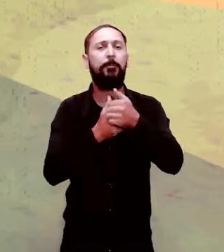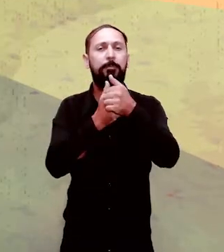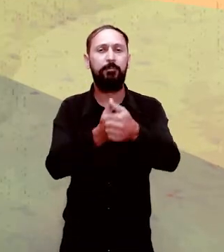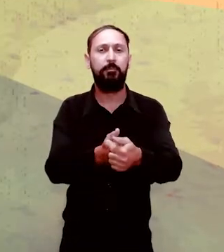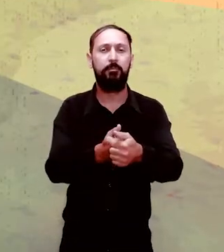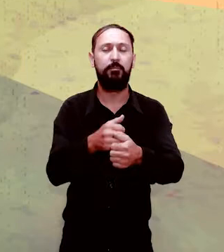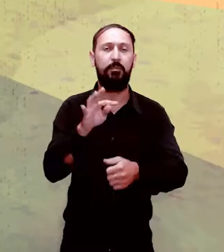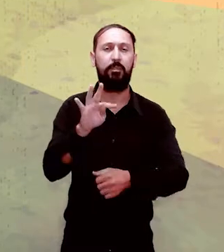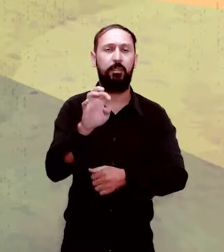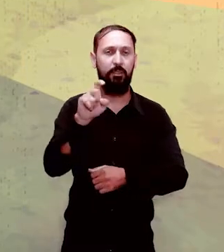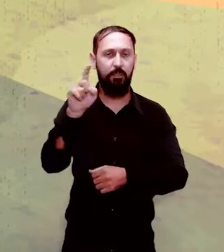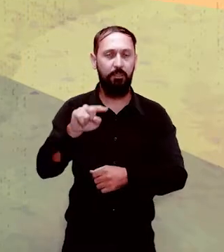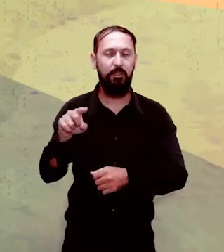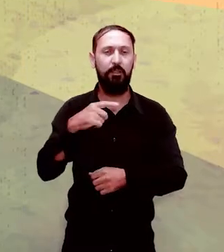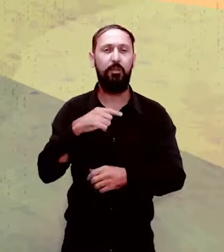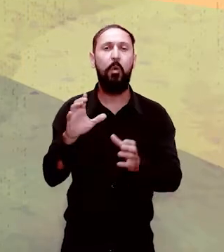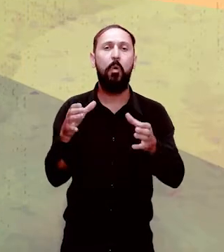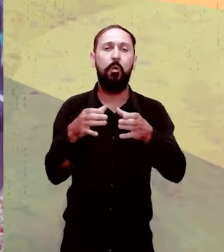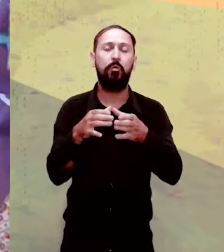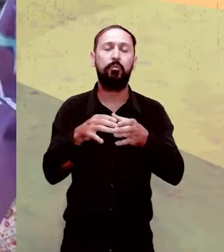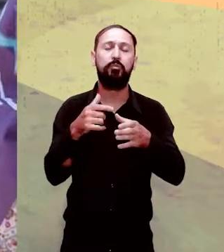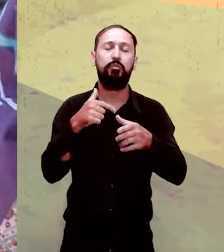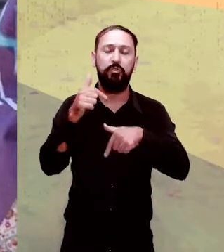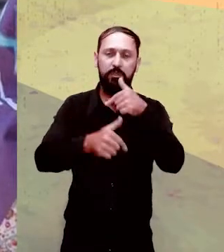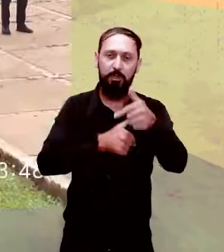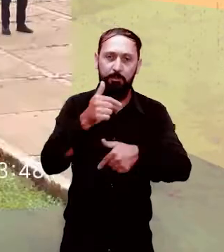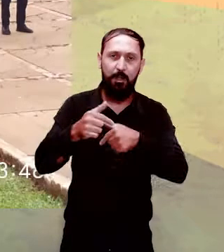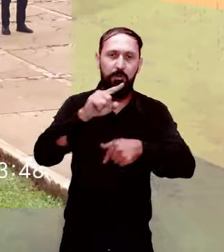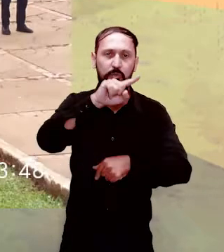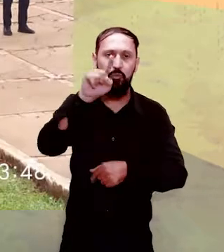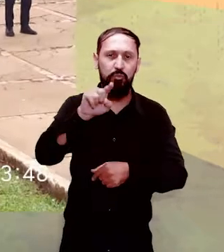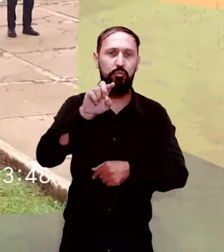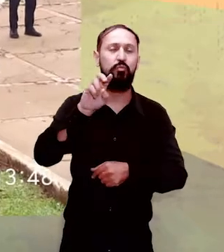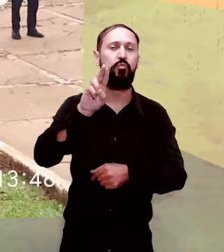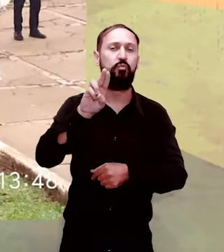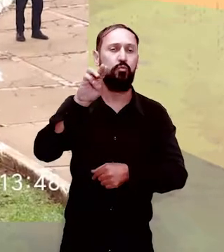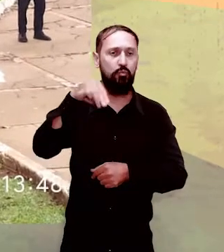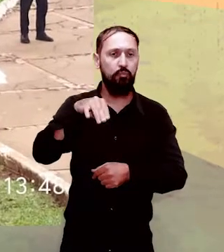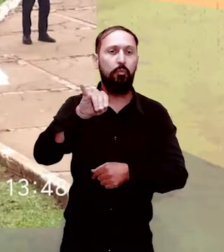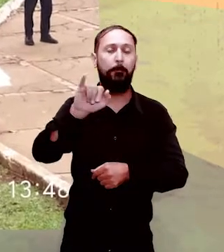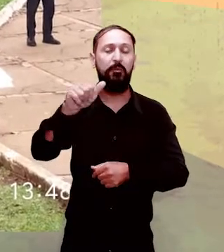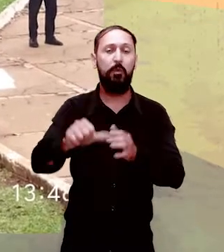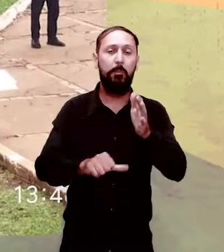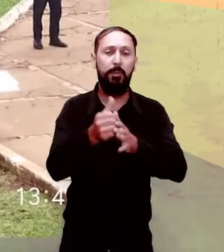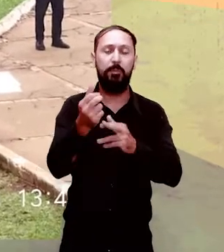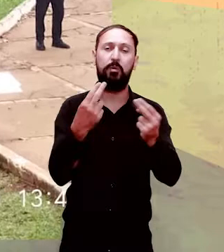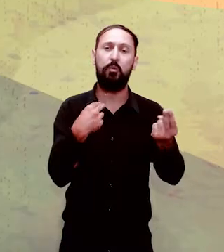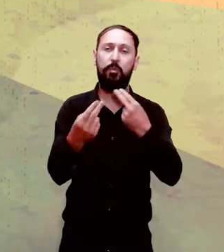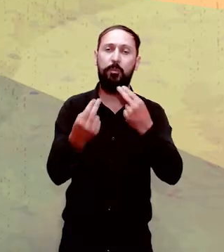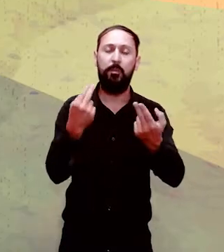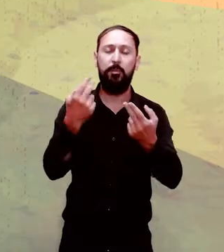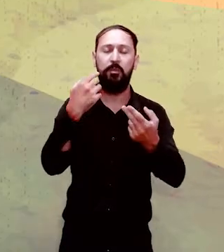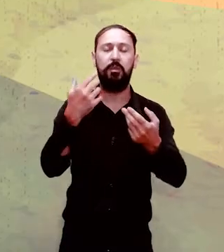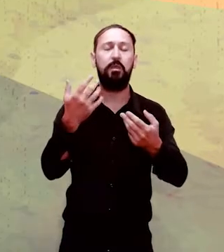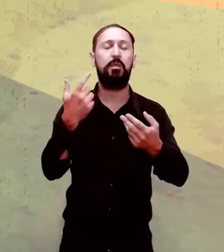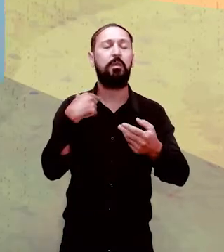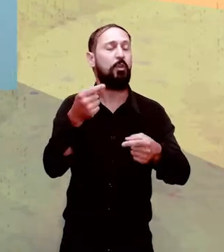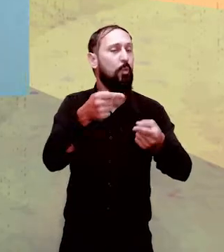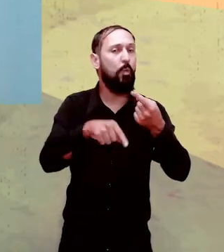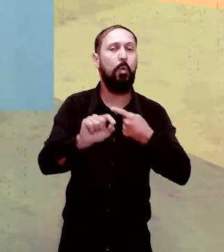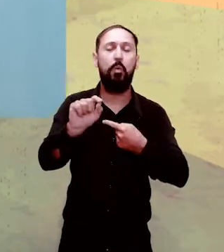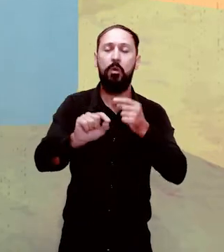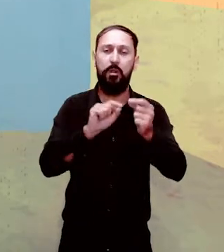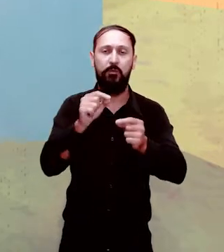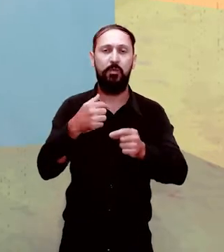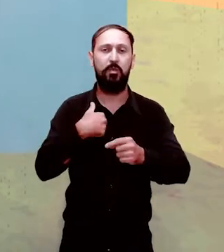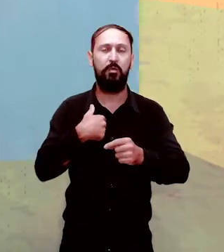só para situar quem está nos acompanhando, Grupo Tez é Grupo de Trabalho Estudo Zumbi, é o primeiro grupo urbano aqui no Mato Grosso do Sul de combate ao racismo. Eu